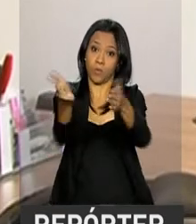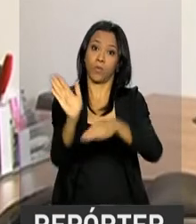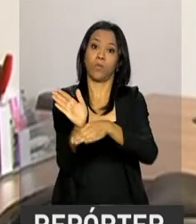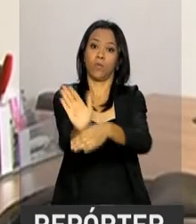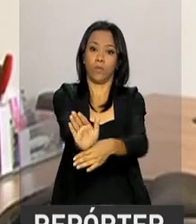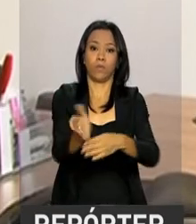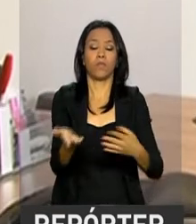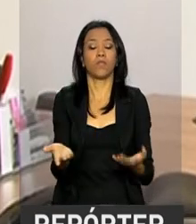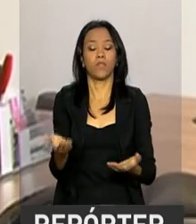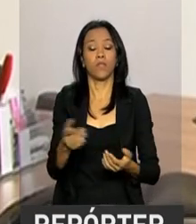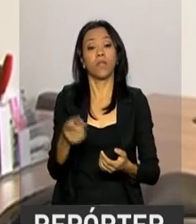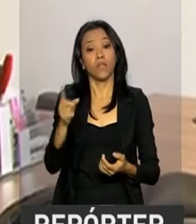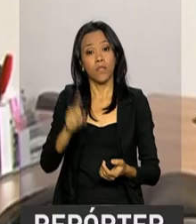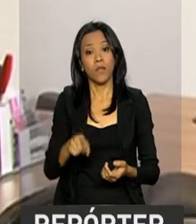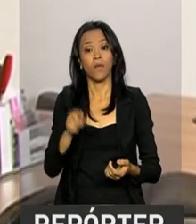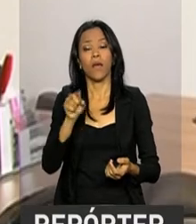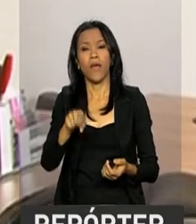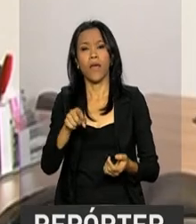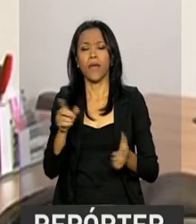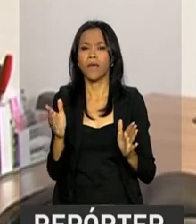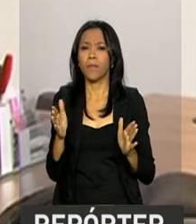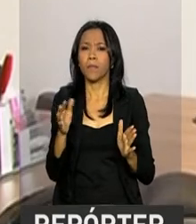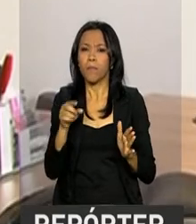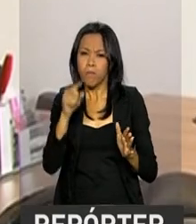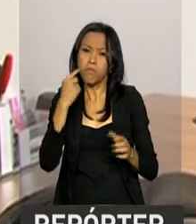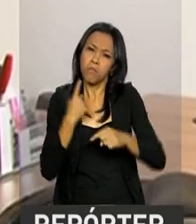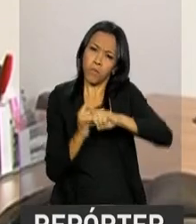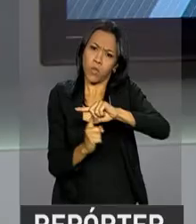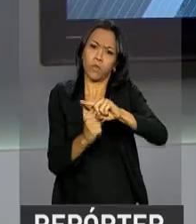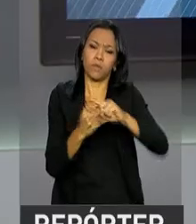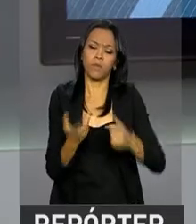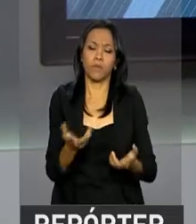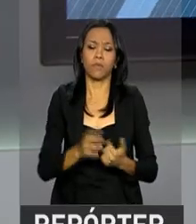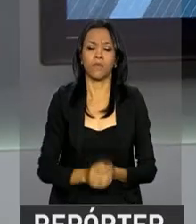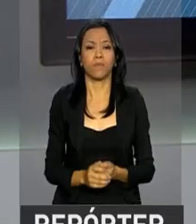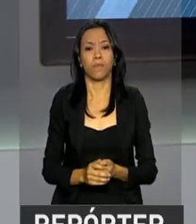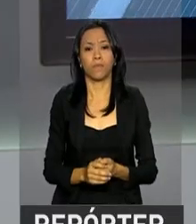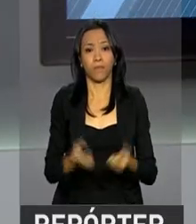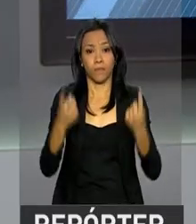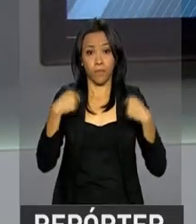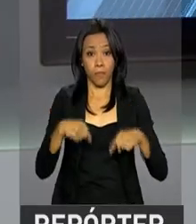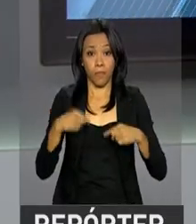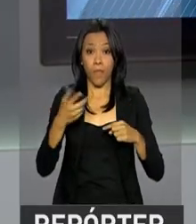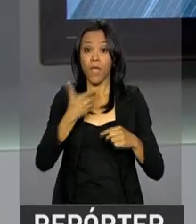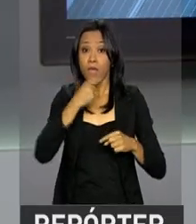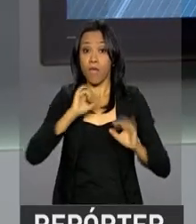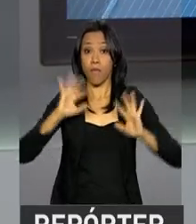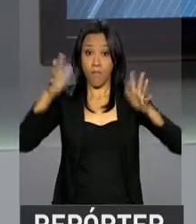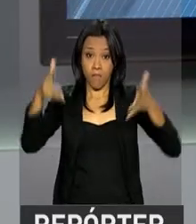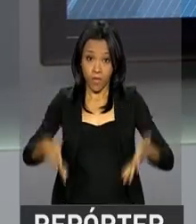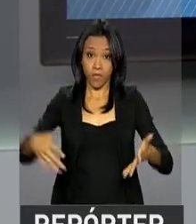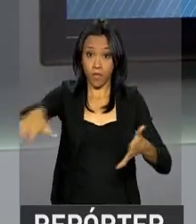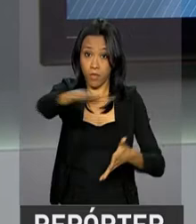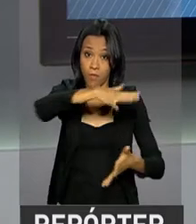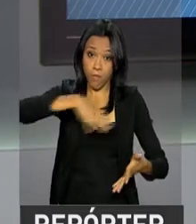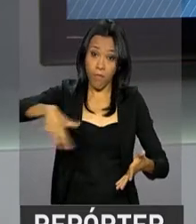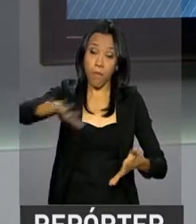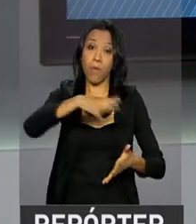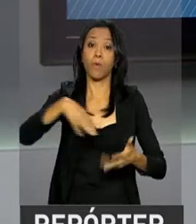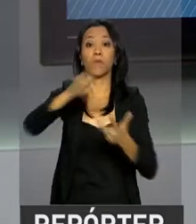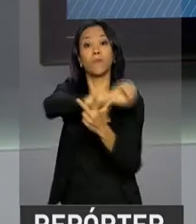pelo menos no curto e médio prazo ele é positivo os participantes do exame nacional do ensino médio